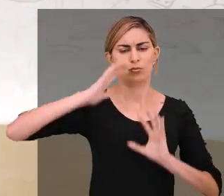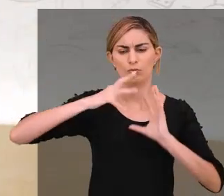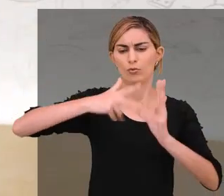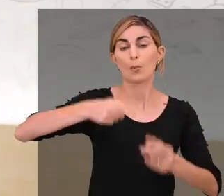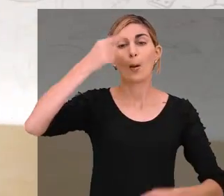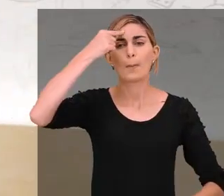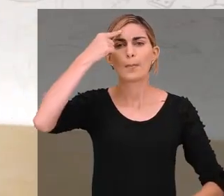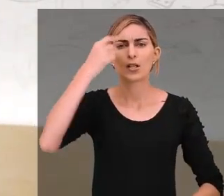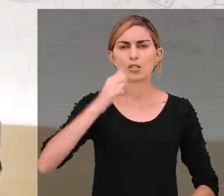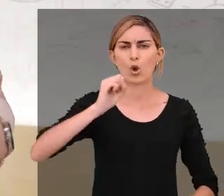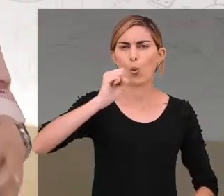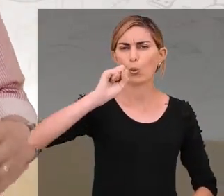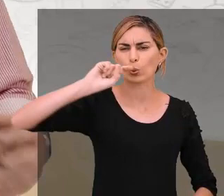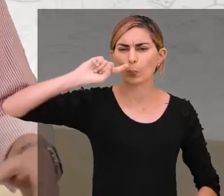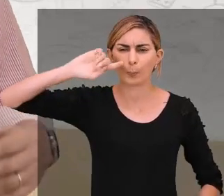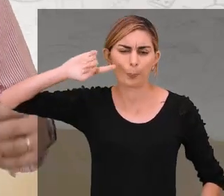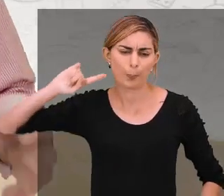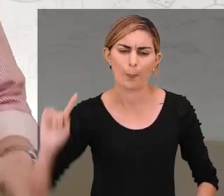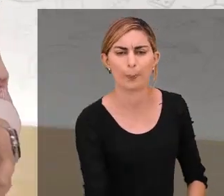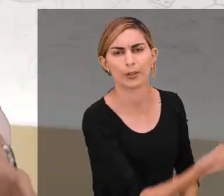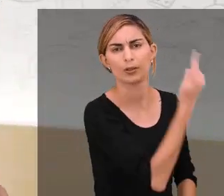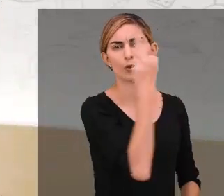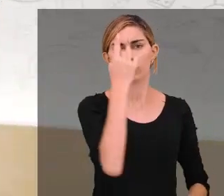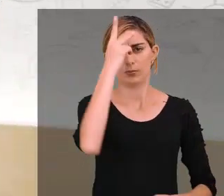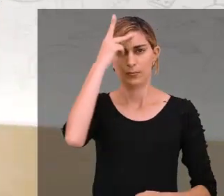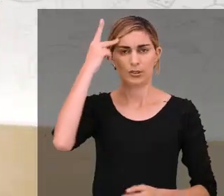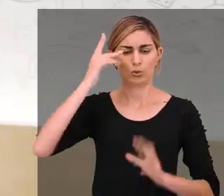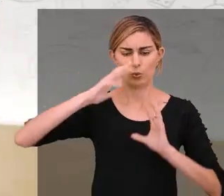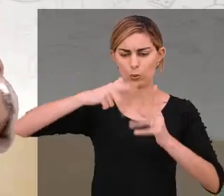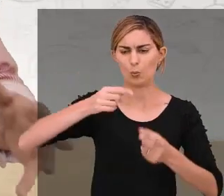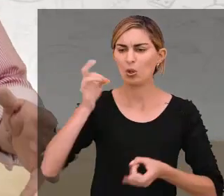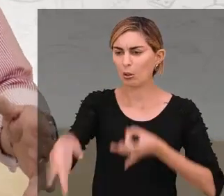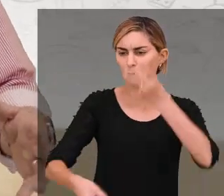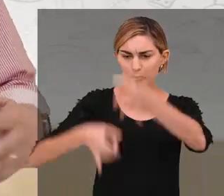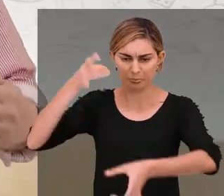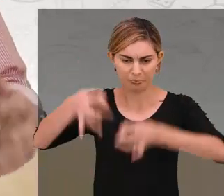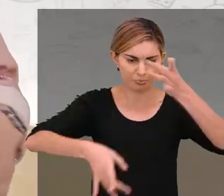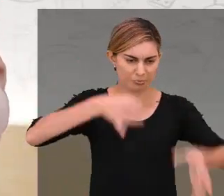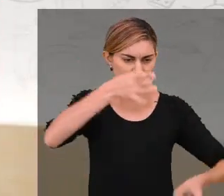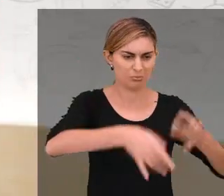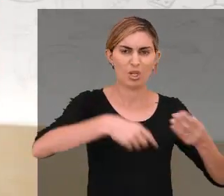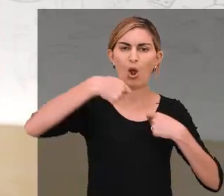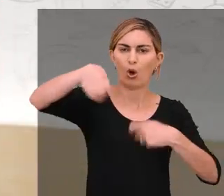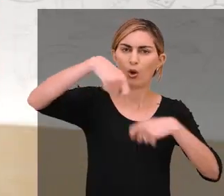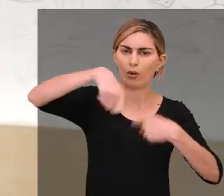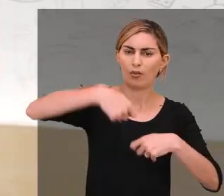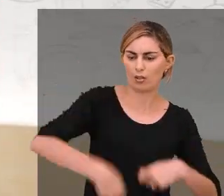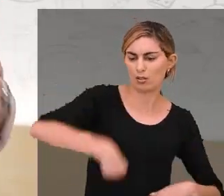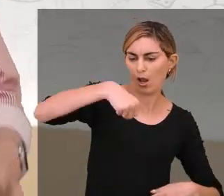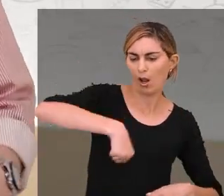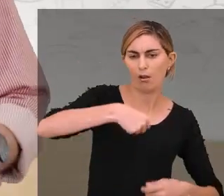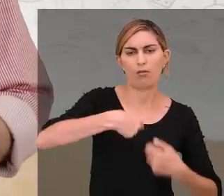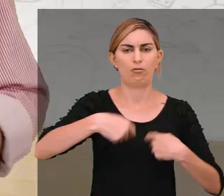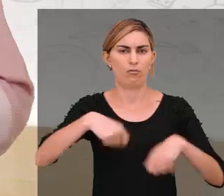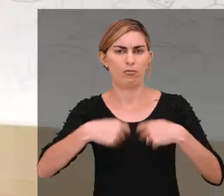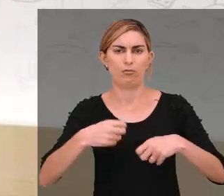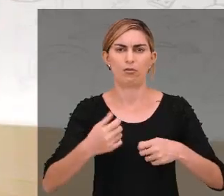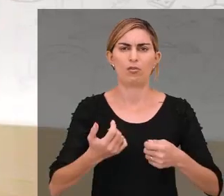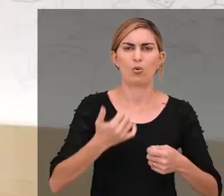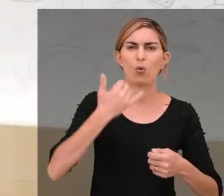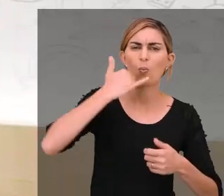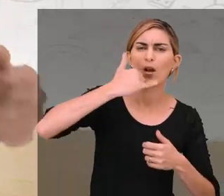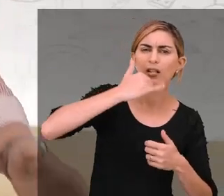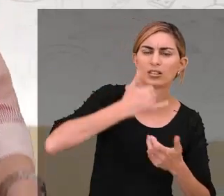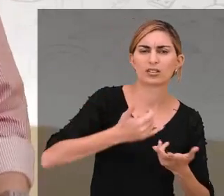Imagine essas quase 8 bilhões de pessoas no mundo descartando embalagens, descartando produtos, descartando